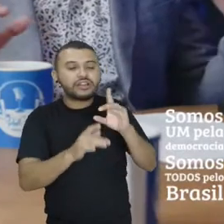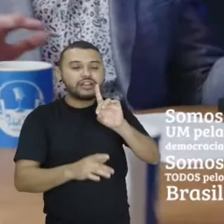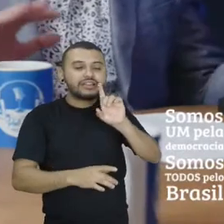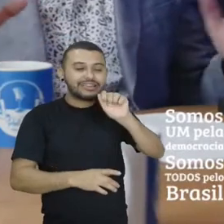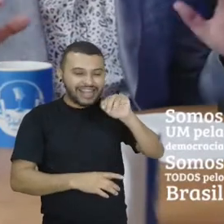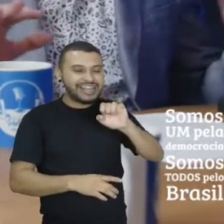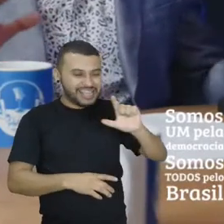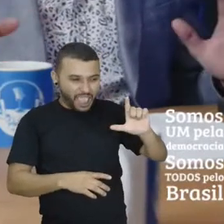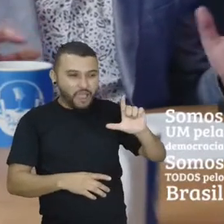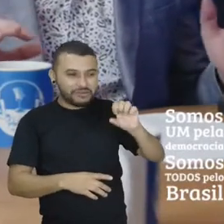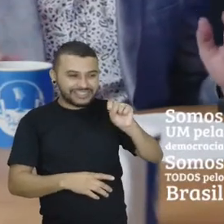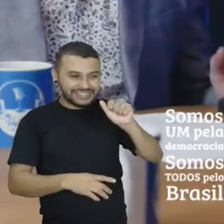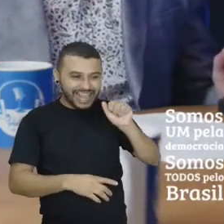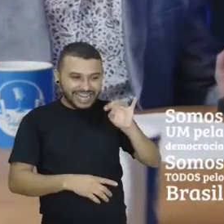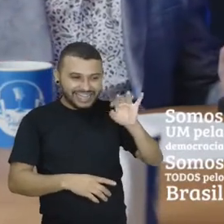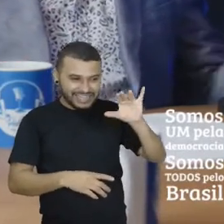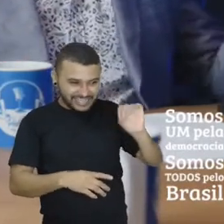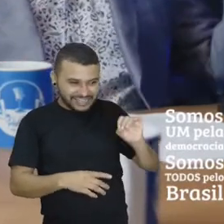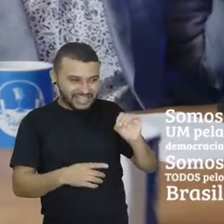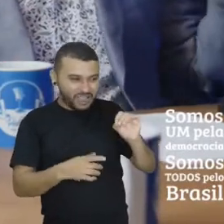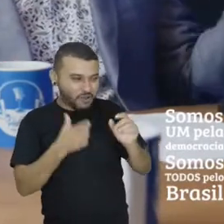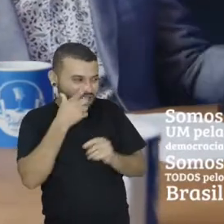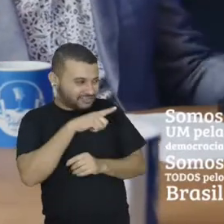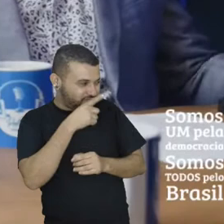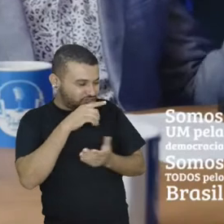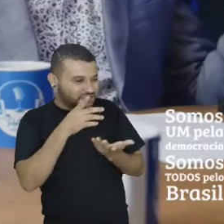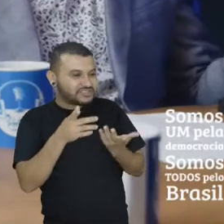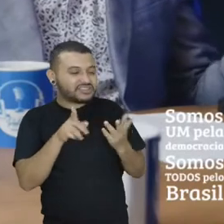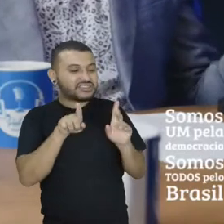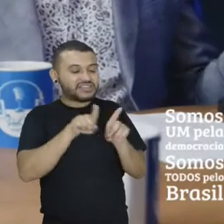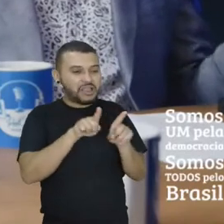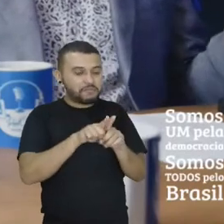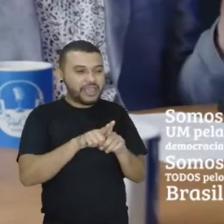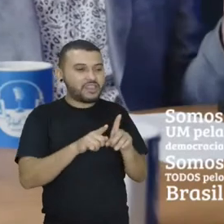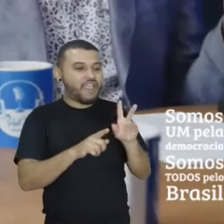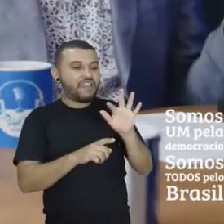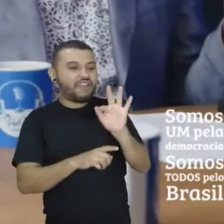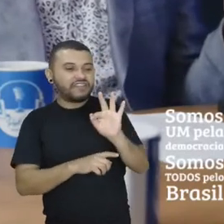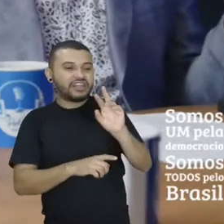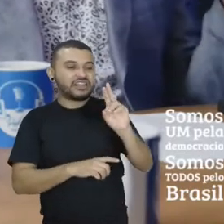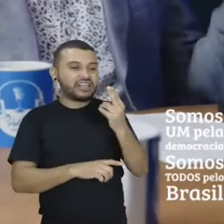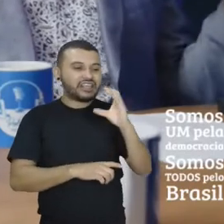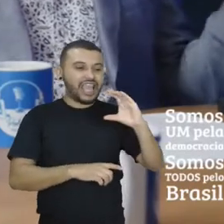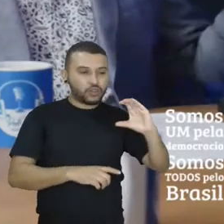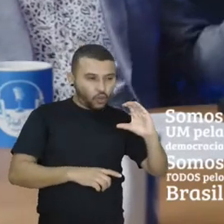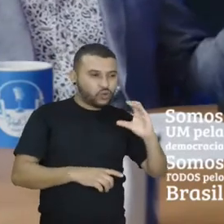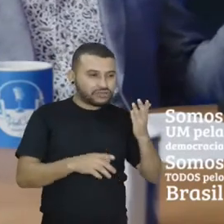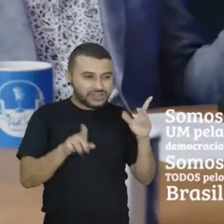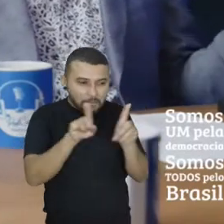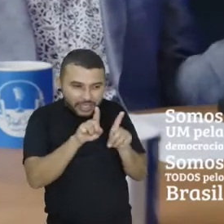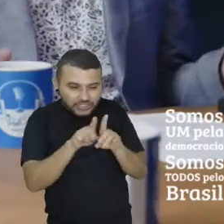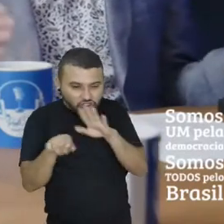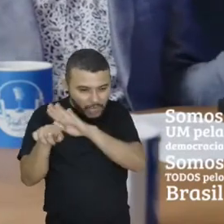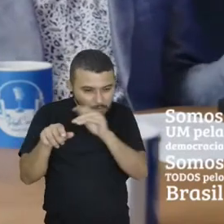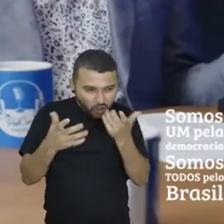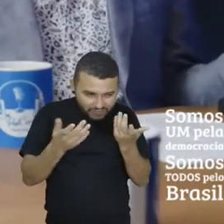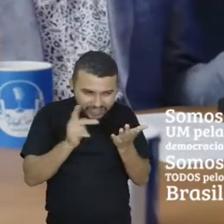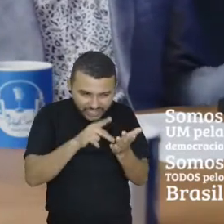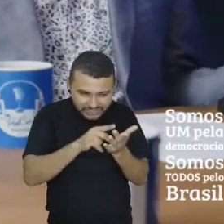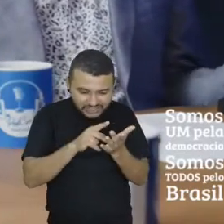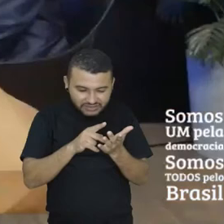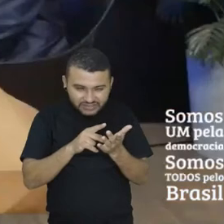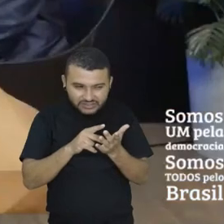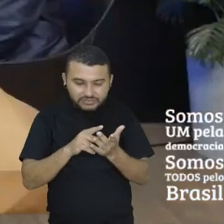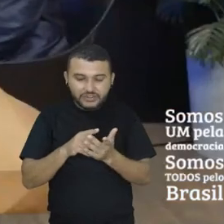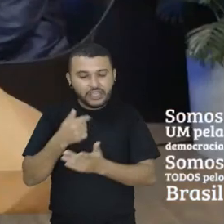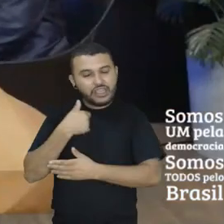Chalita andou marcando algumas coisas, parece que Fernando Henrique. A primeira vez que eu olhei, eu fico o dia